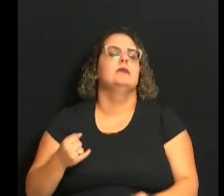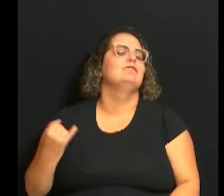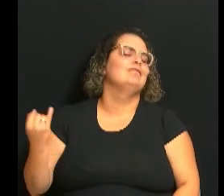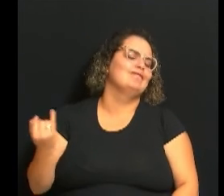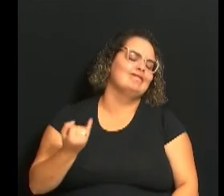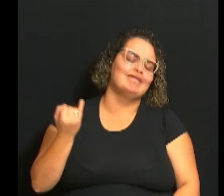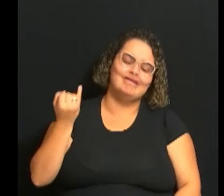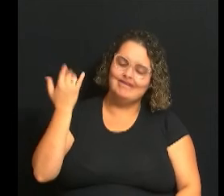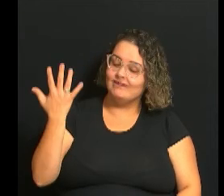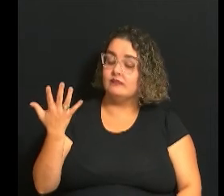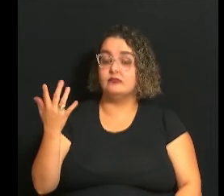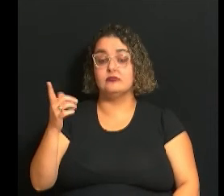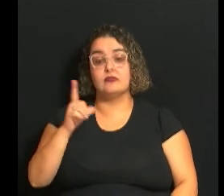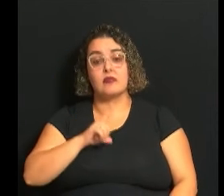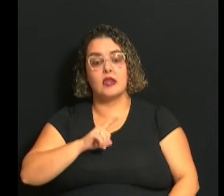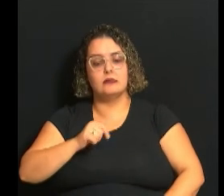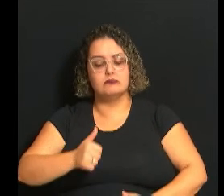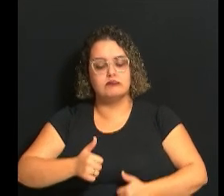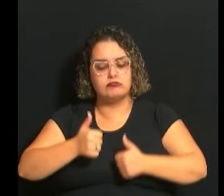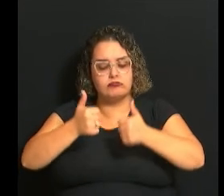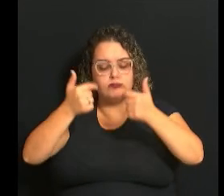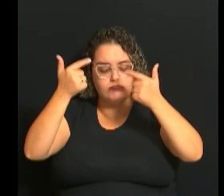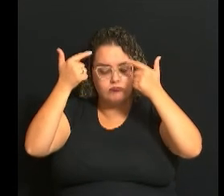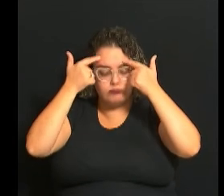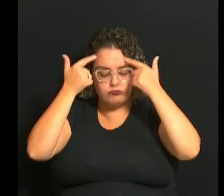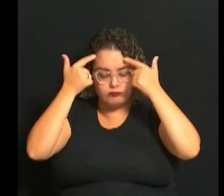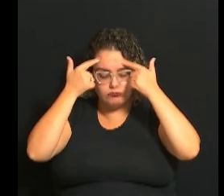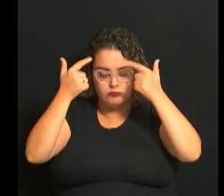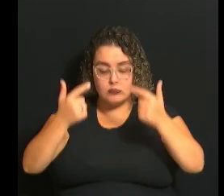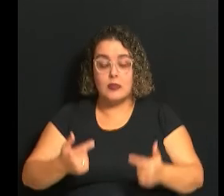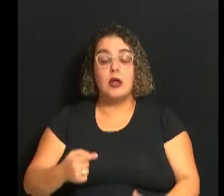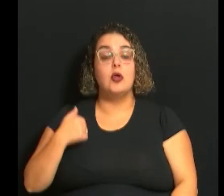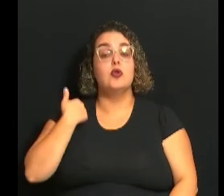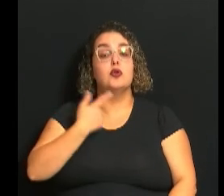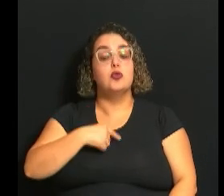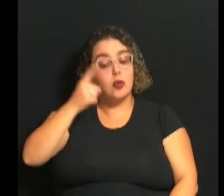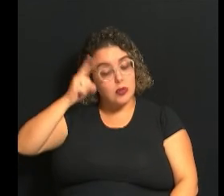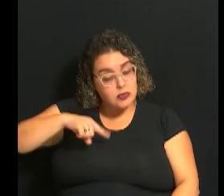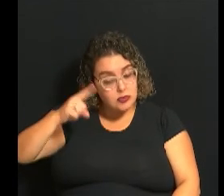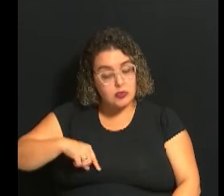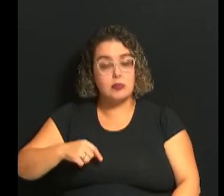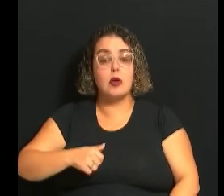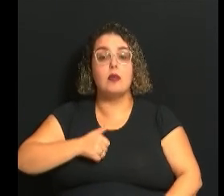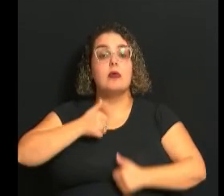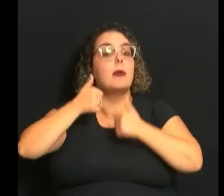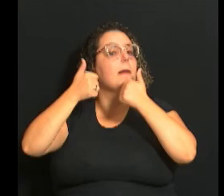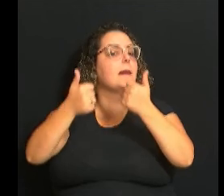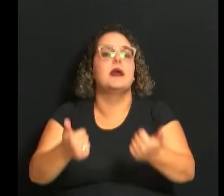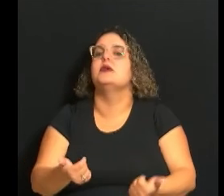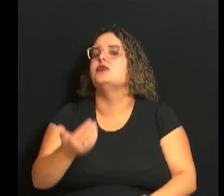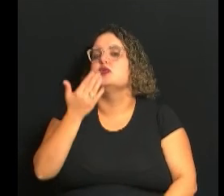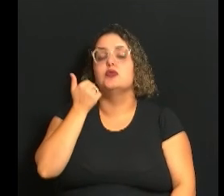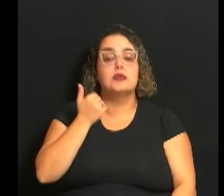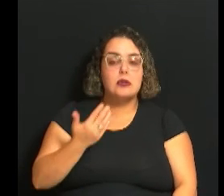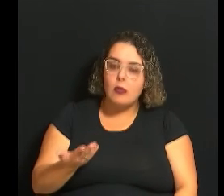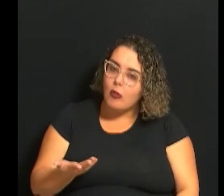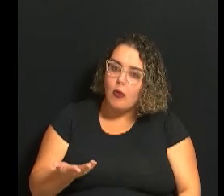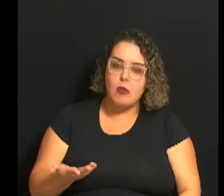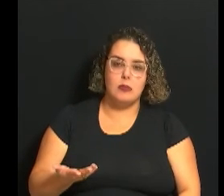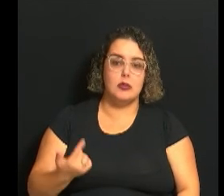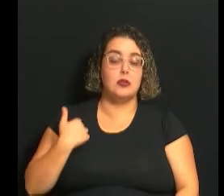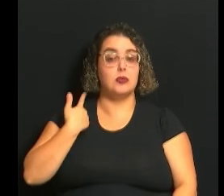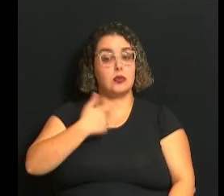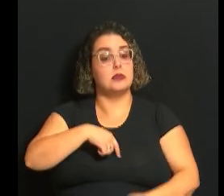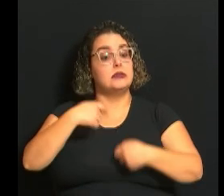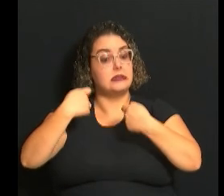gente ter positividade. A gente é o que a gente pensa, é o que a gente come. Então, a gente precisa se agarrar